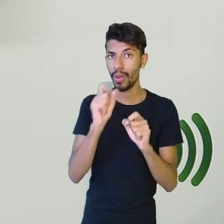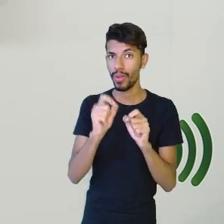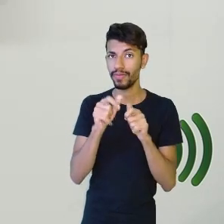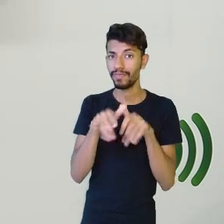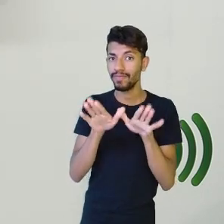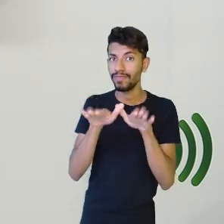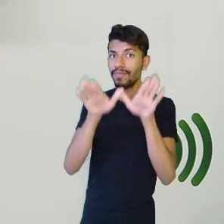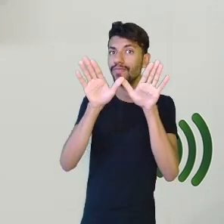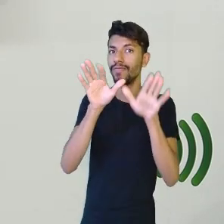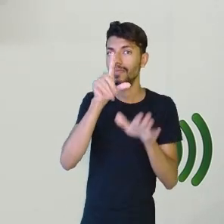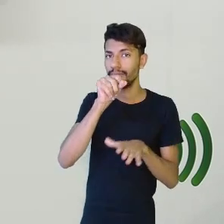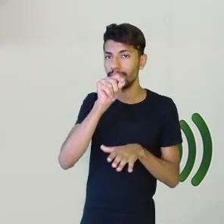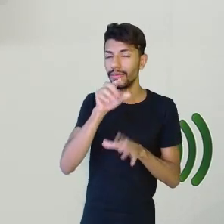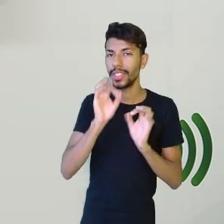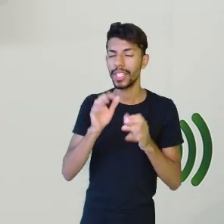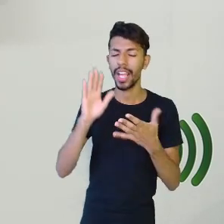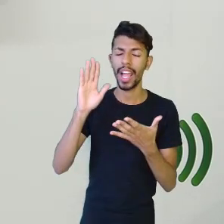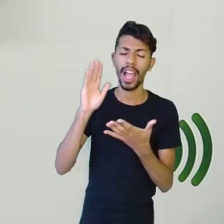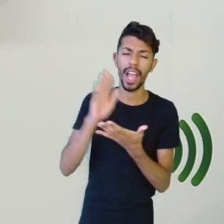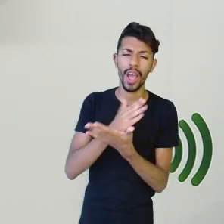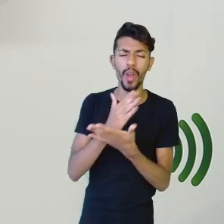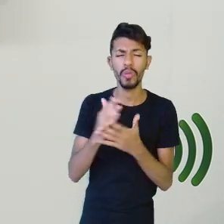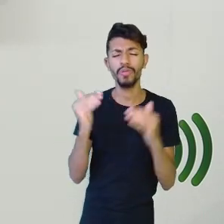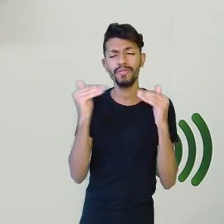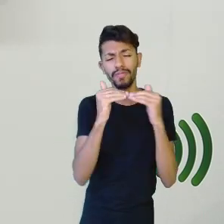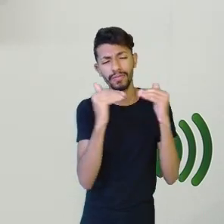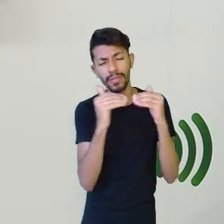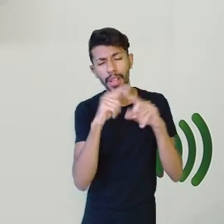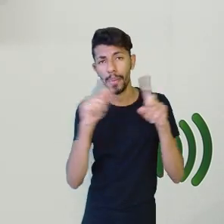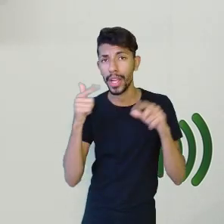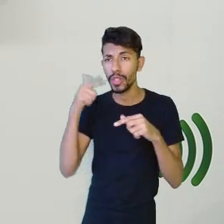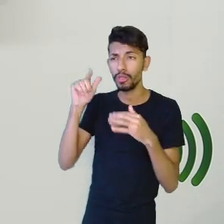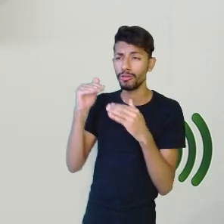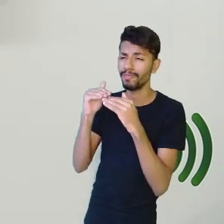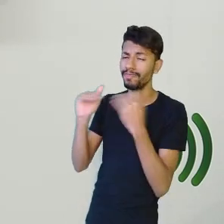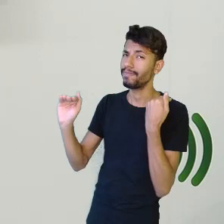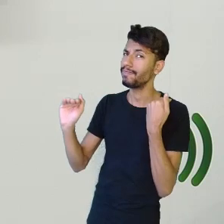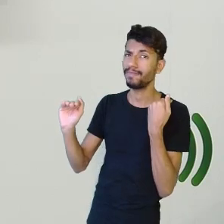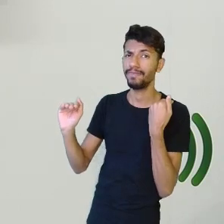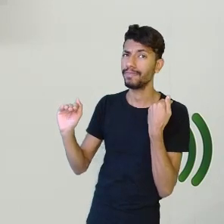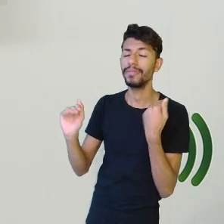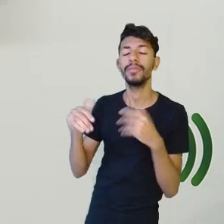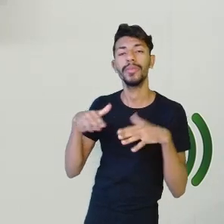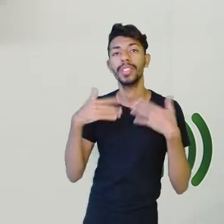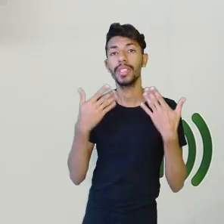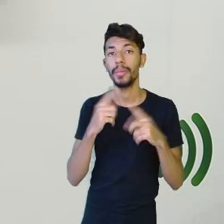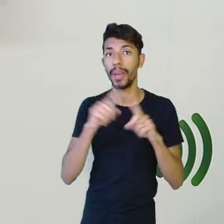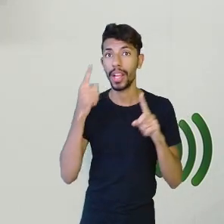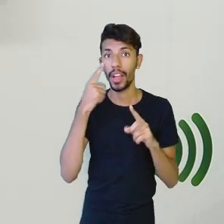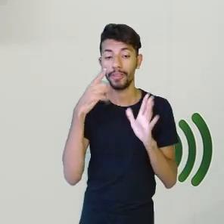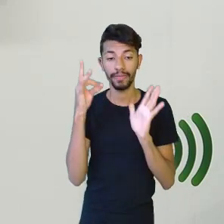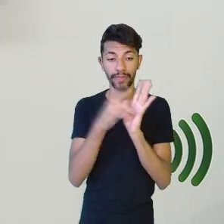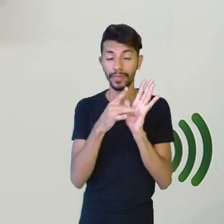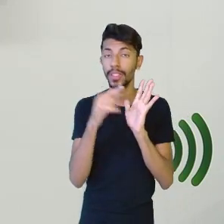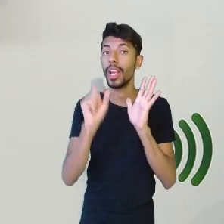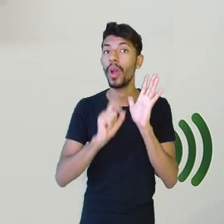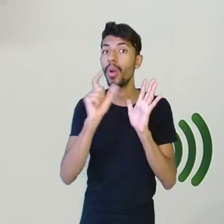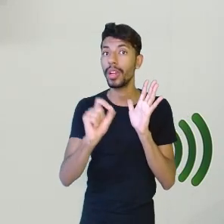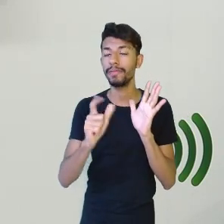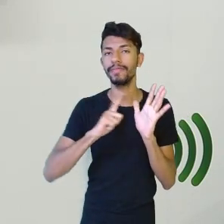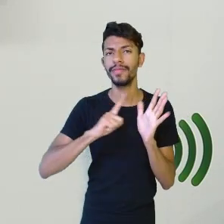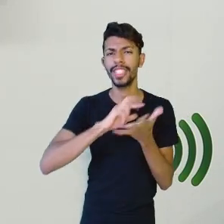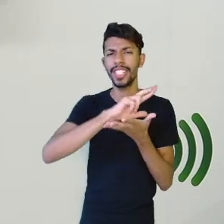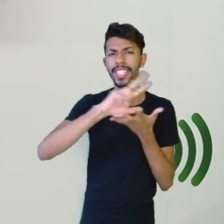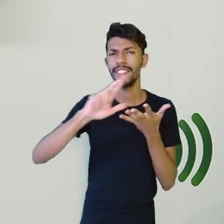cientistas concordam e outros divergem como deve ser. Uma coisa é fato, elas têm uma diferença bastante grande em relação